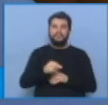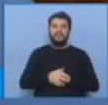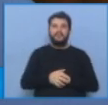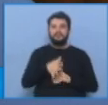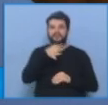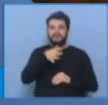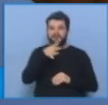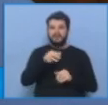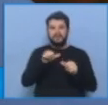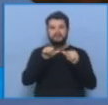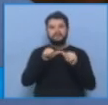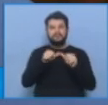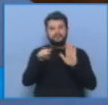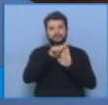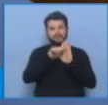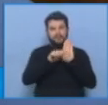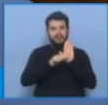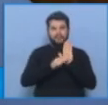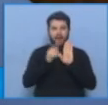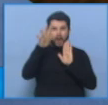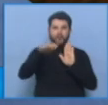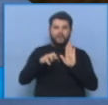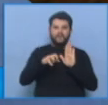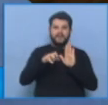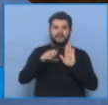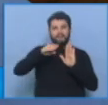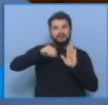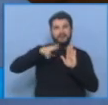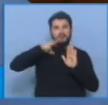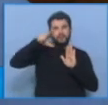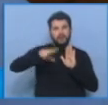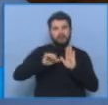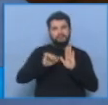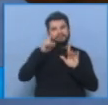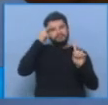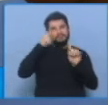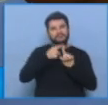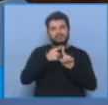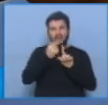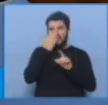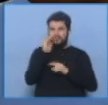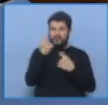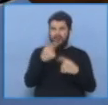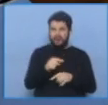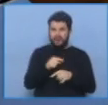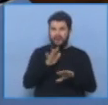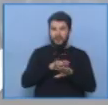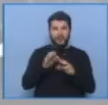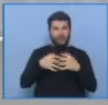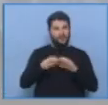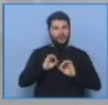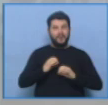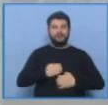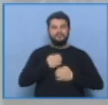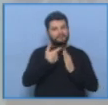a referir estas diretrizes da Conferência Episcopal, porque acho que ajudam nessas atitudes e, sem dúvida, que a inspiração